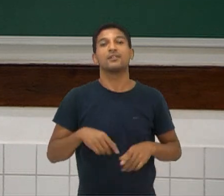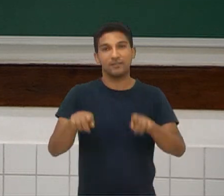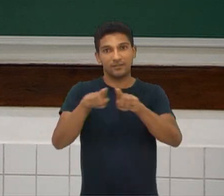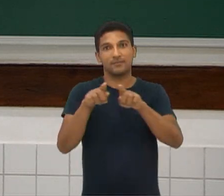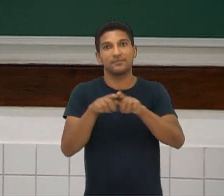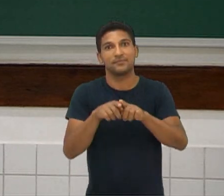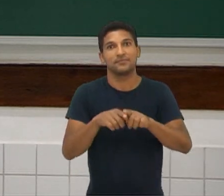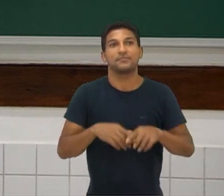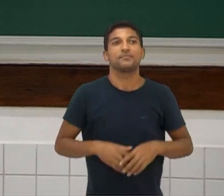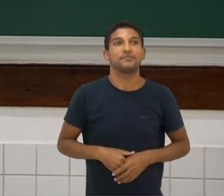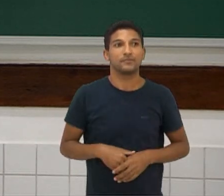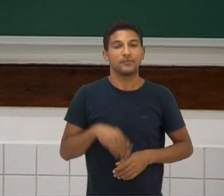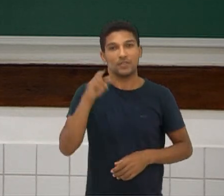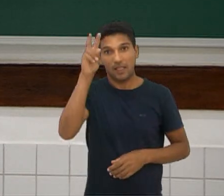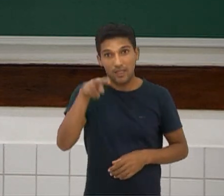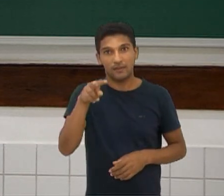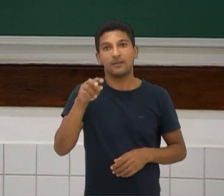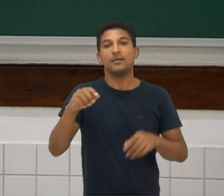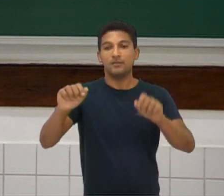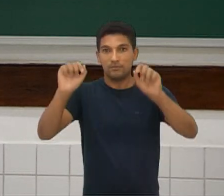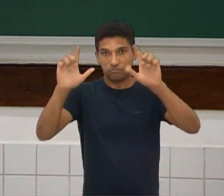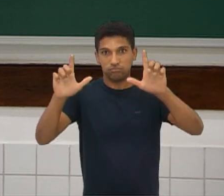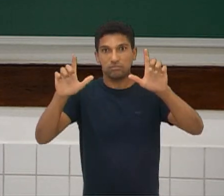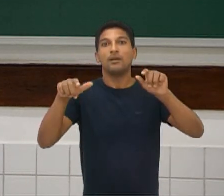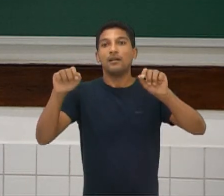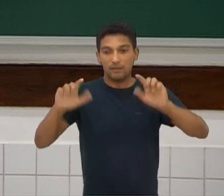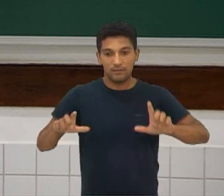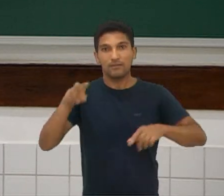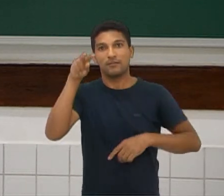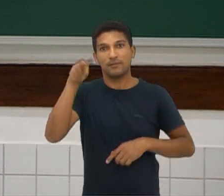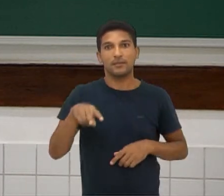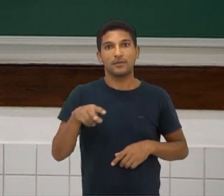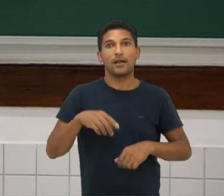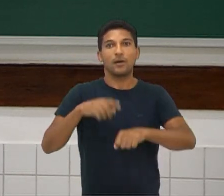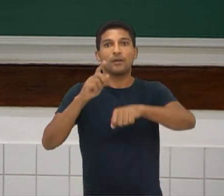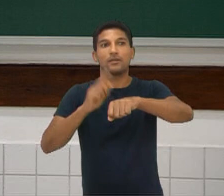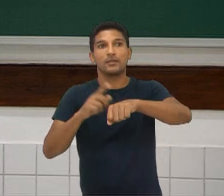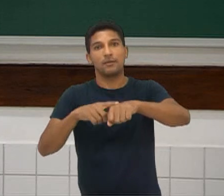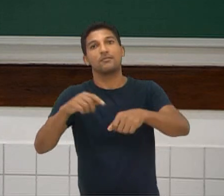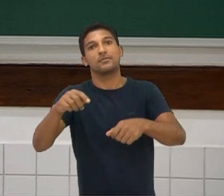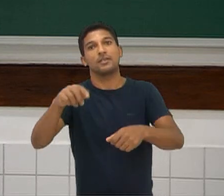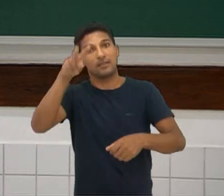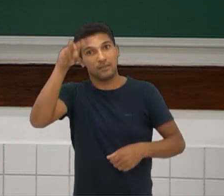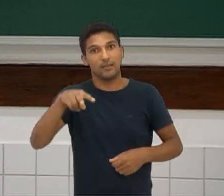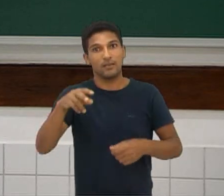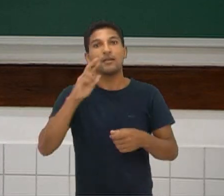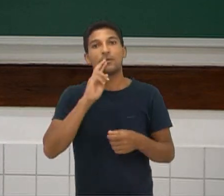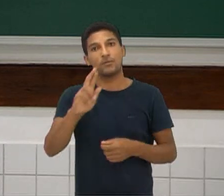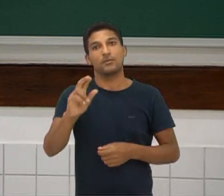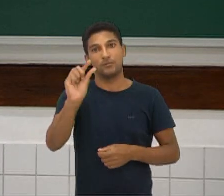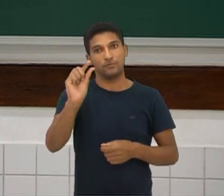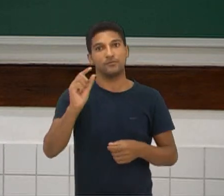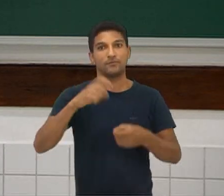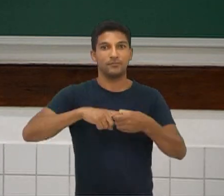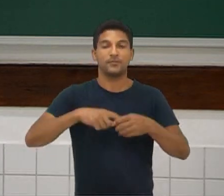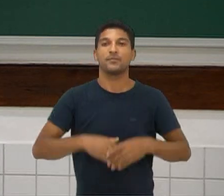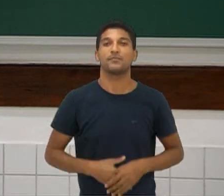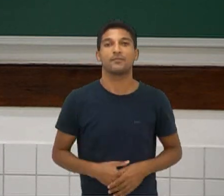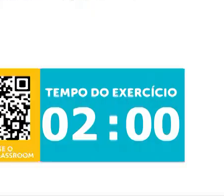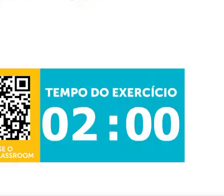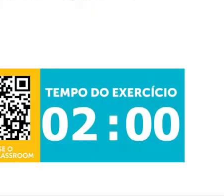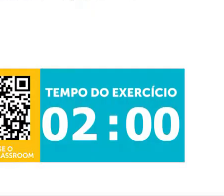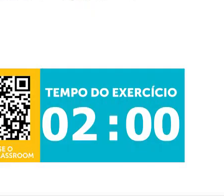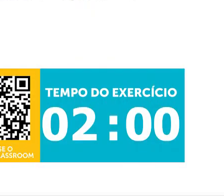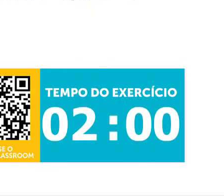parte que está aqui, tá bom? Então, ó, já sabe, né? Aquele tempinho marotinho. Faz aí, que eu estou esperando aqui.